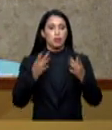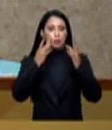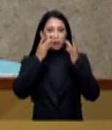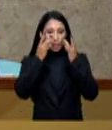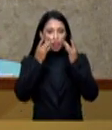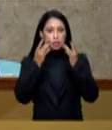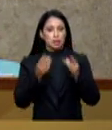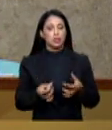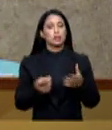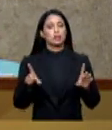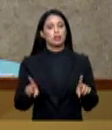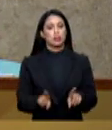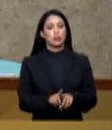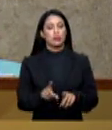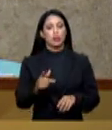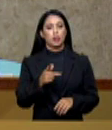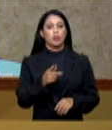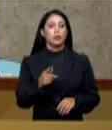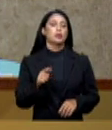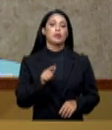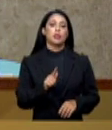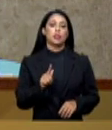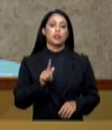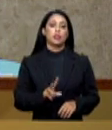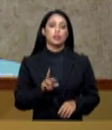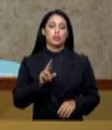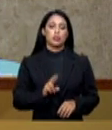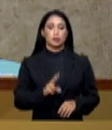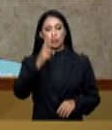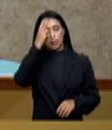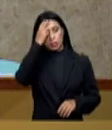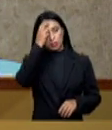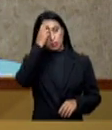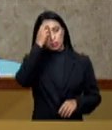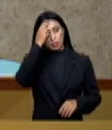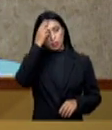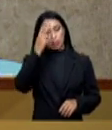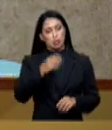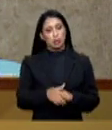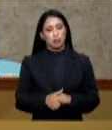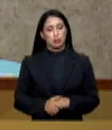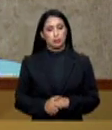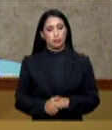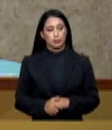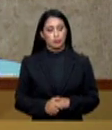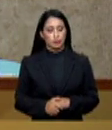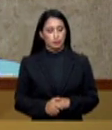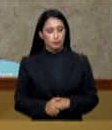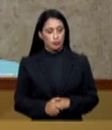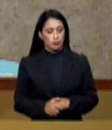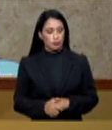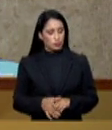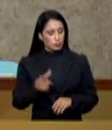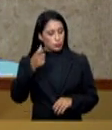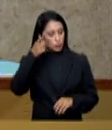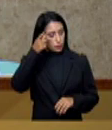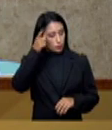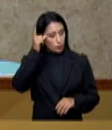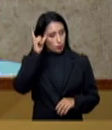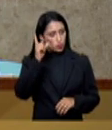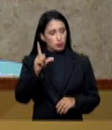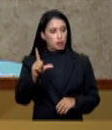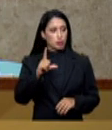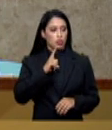presentes por Excelência procurador-geral da República Augusto Aras E ontem